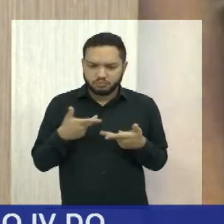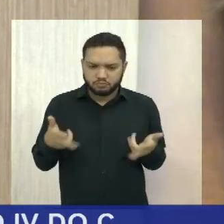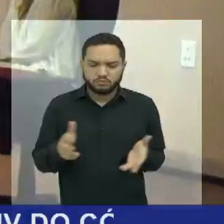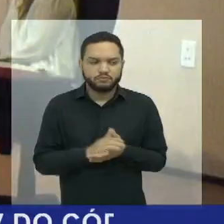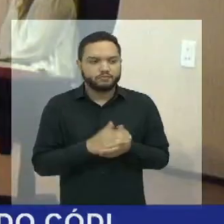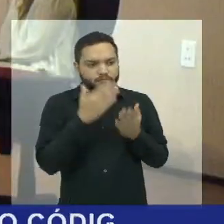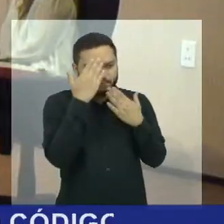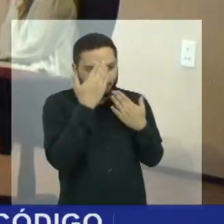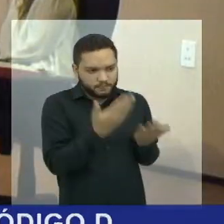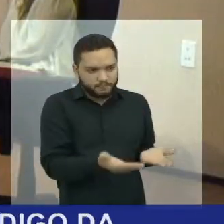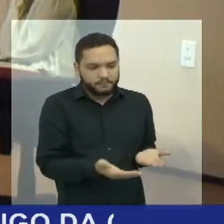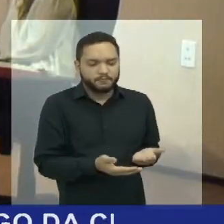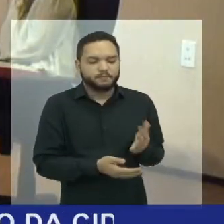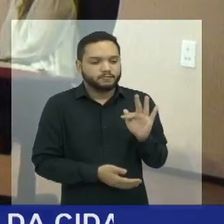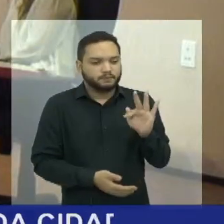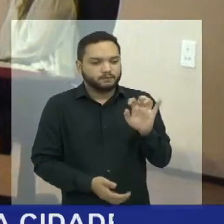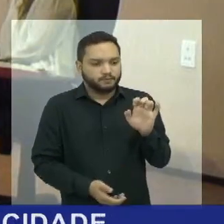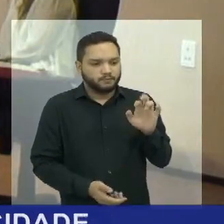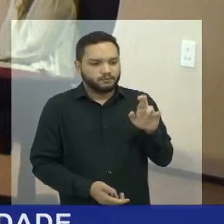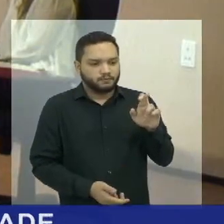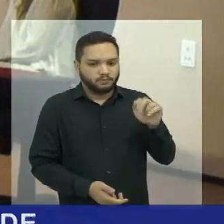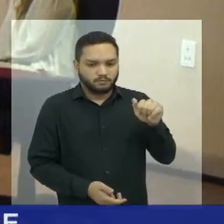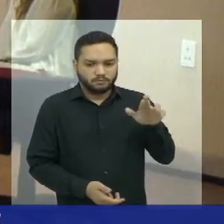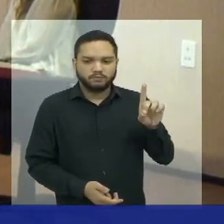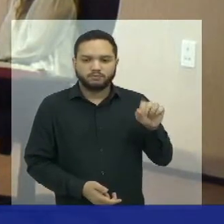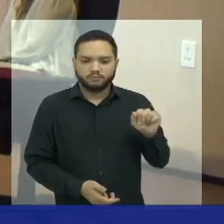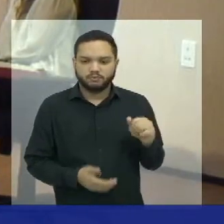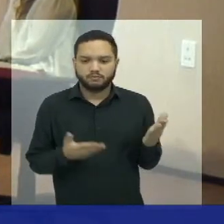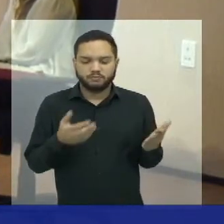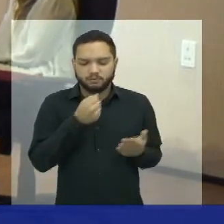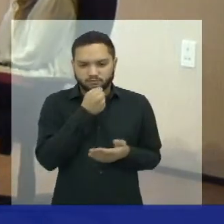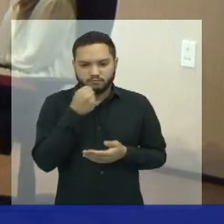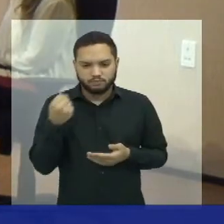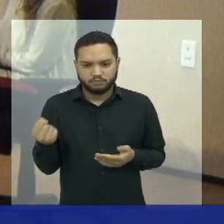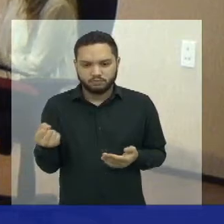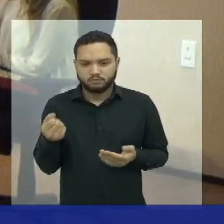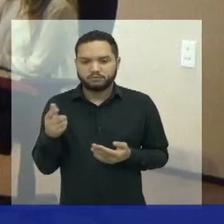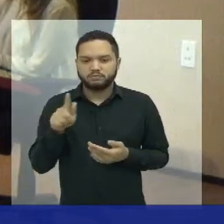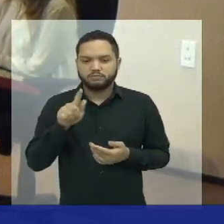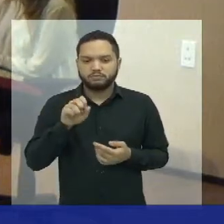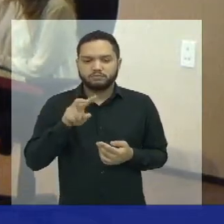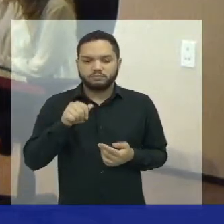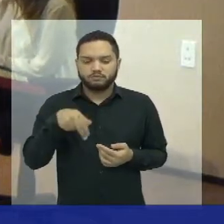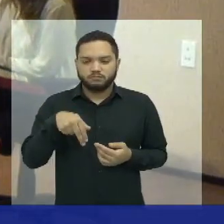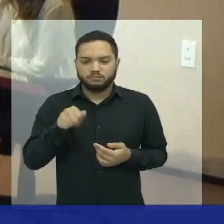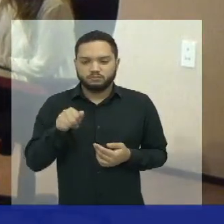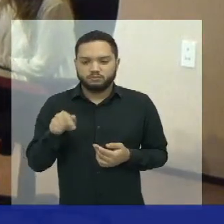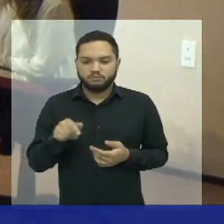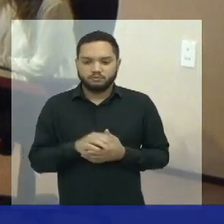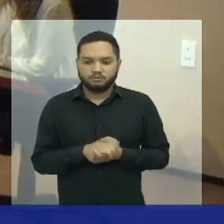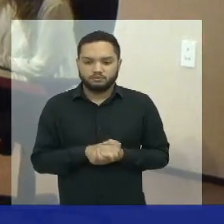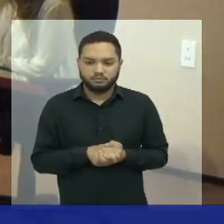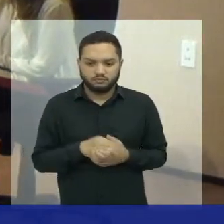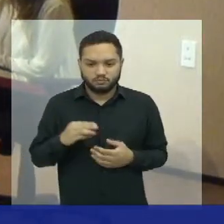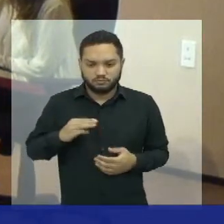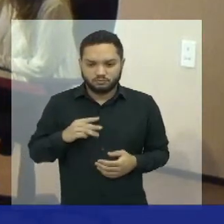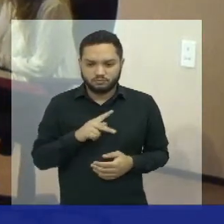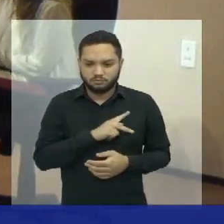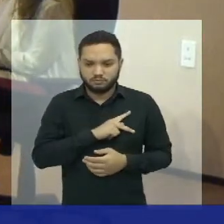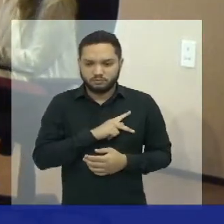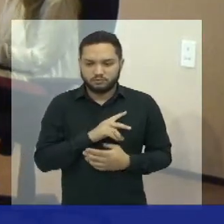obrigado, doutora Fernanda. Passo a palavra para a doutora Giovana, Ministério Público.